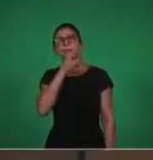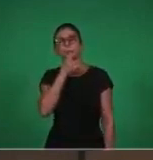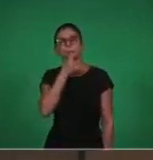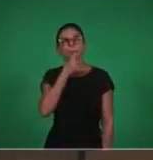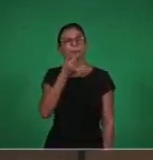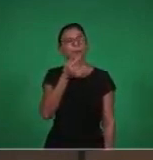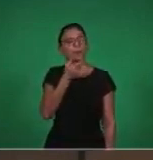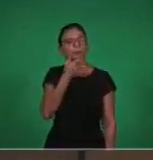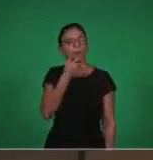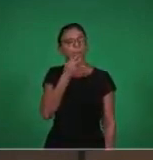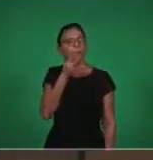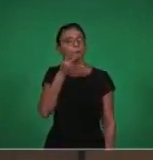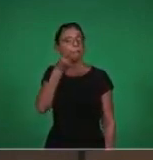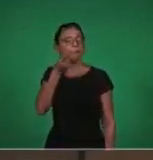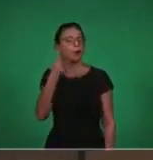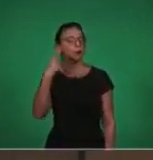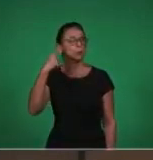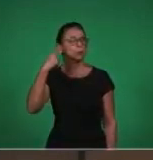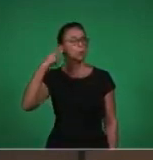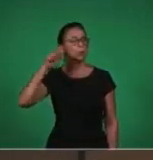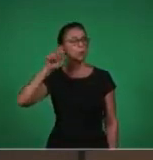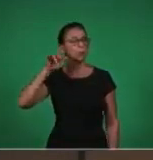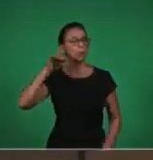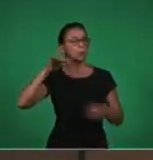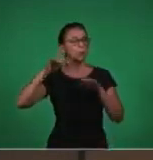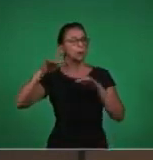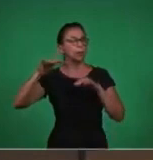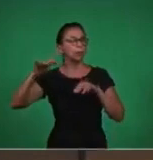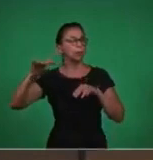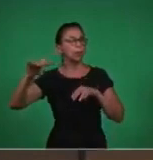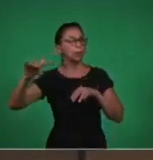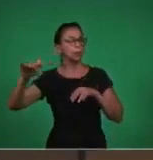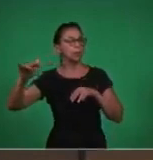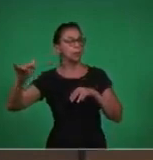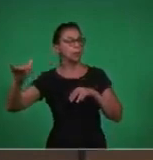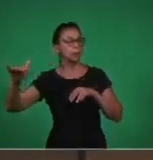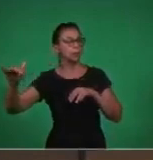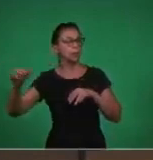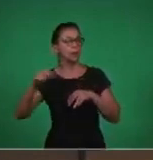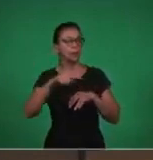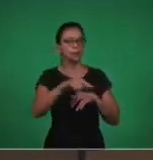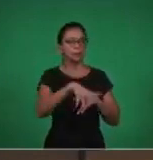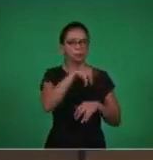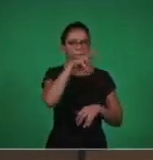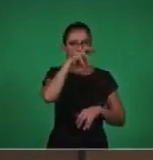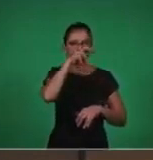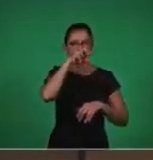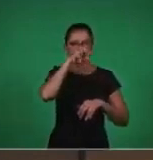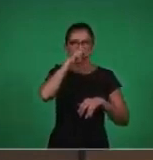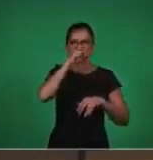lá, o irmão tá, a irmã está respirando ali, tudo é energia. Ela está